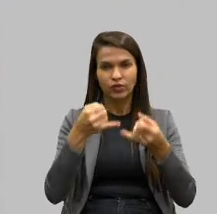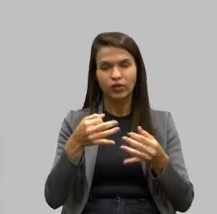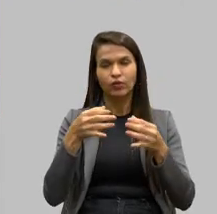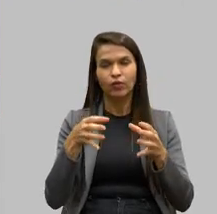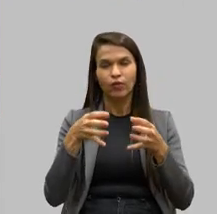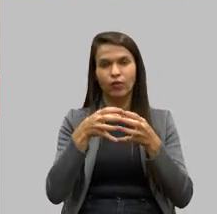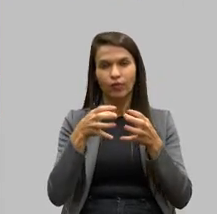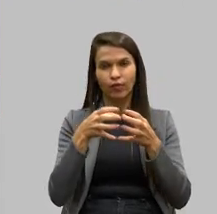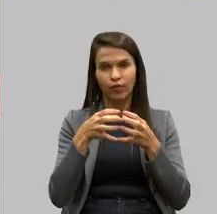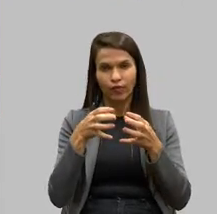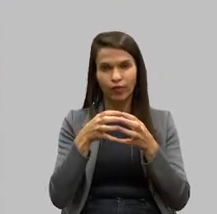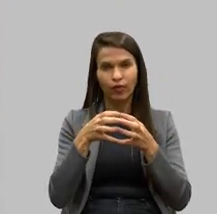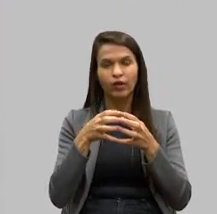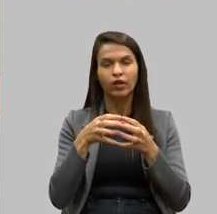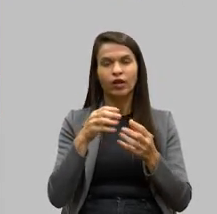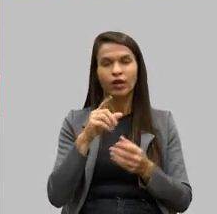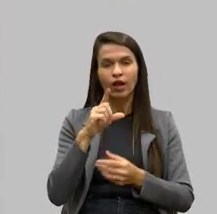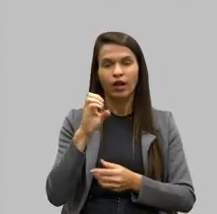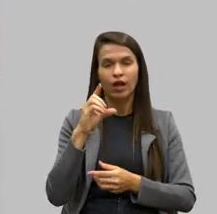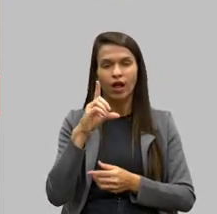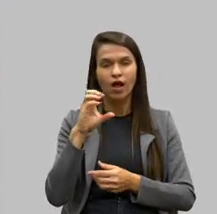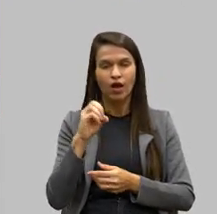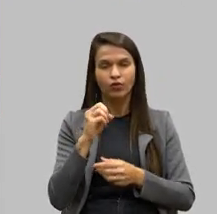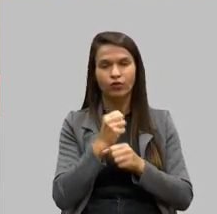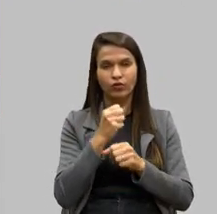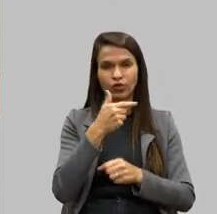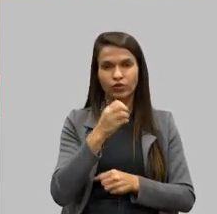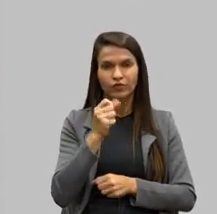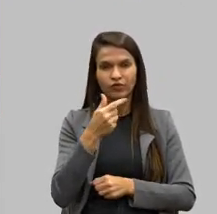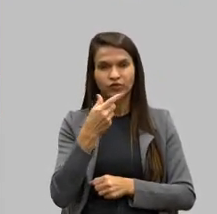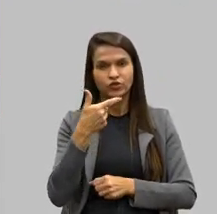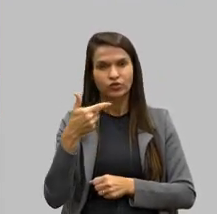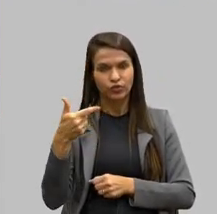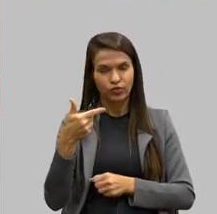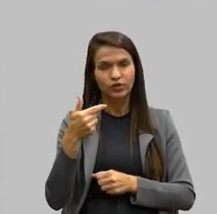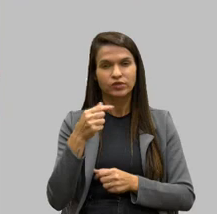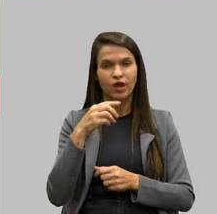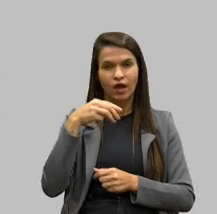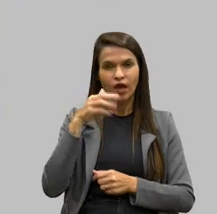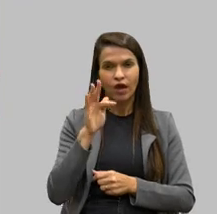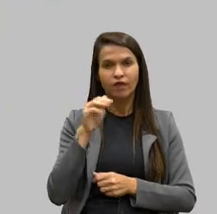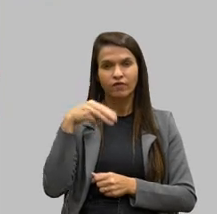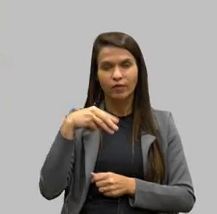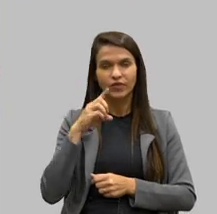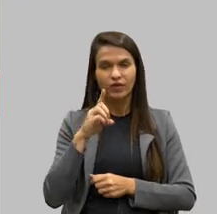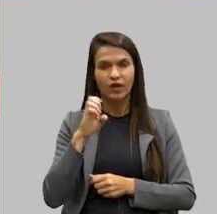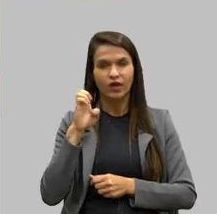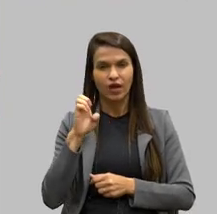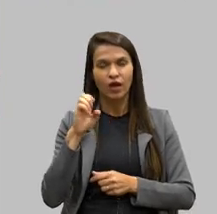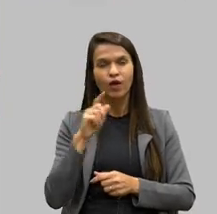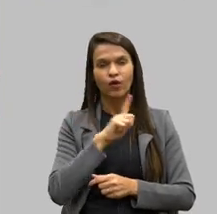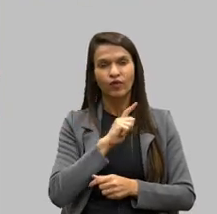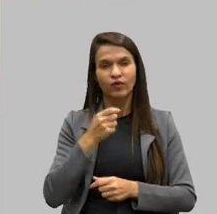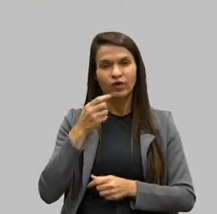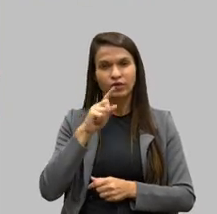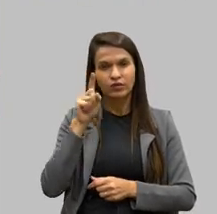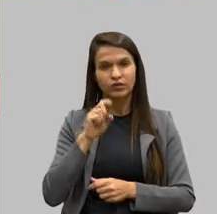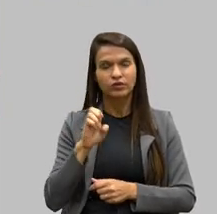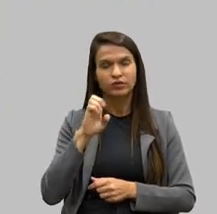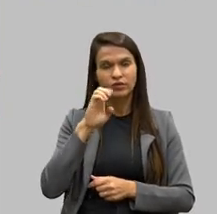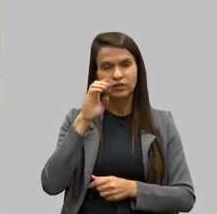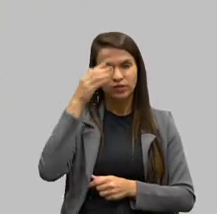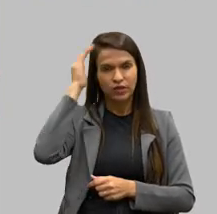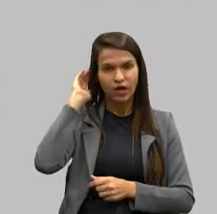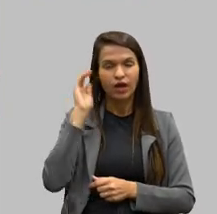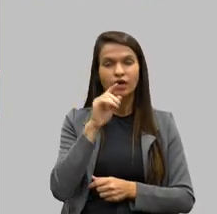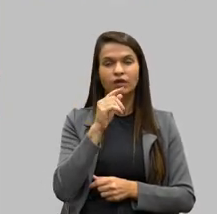deputado Leleco, em 2022, e aqui está a fonte, que o FNDE, o governo Zema aplicou 0,24% do valor